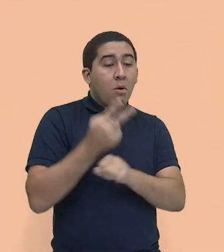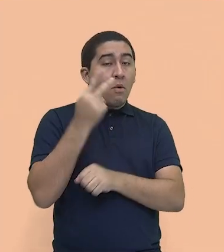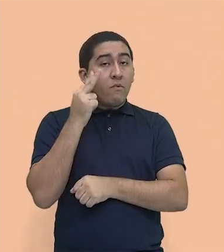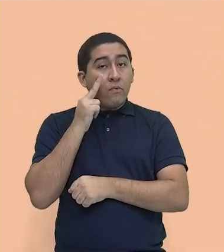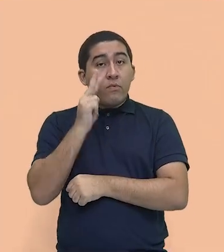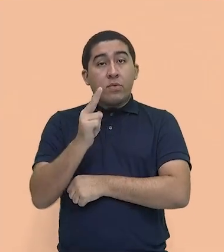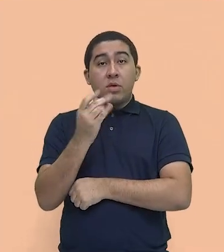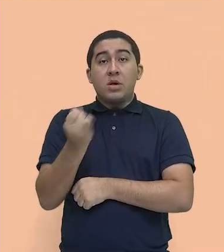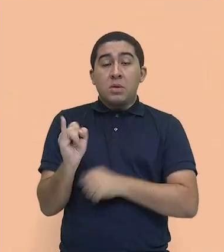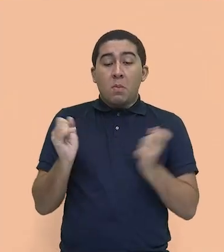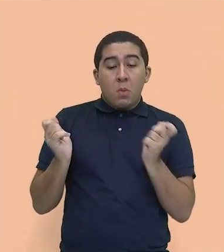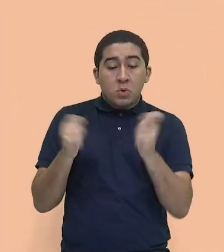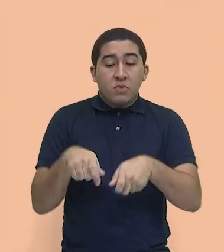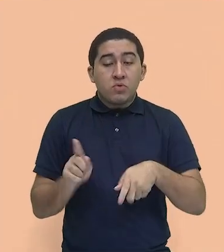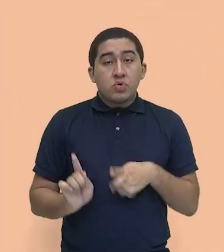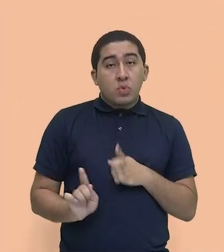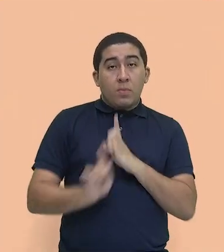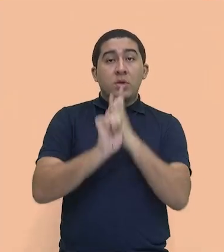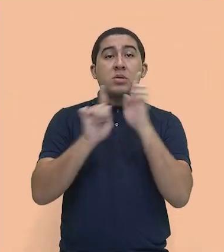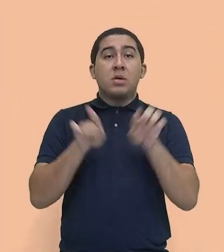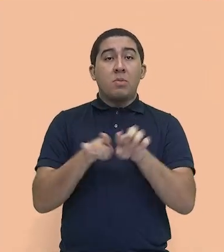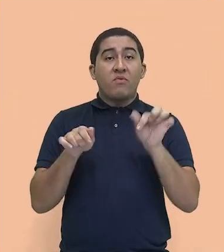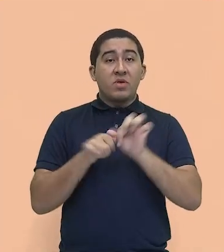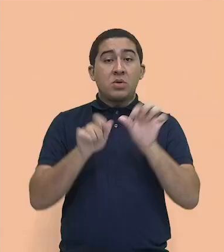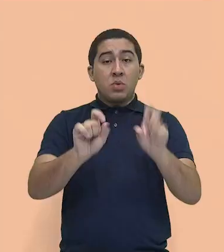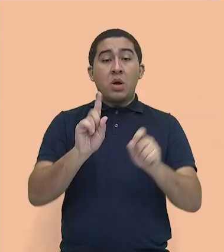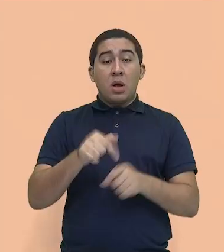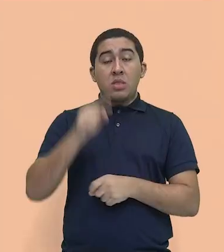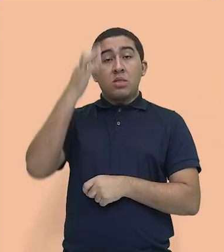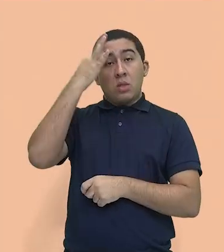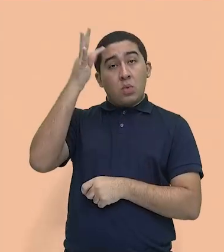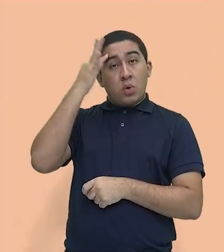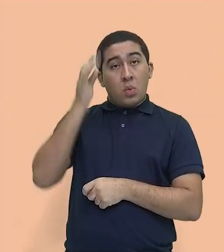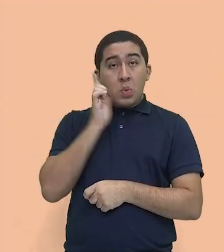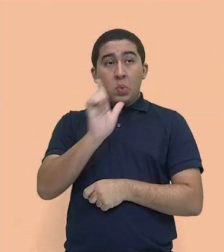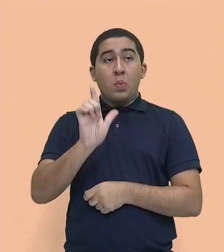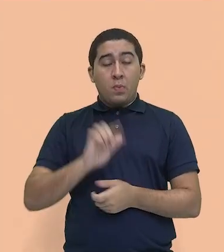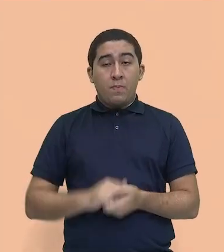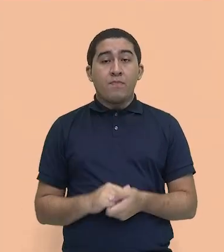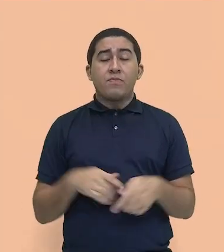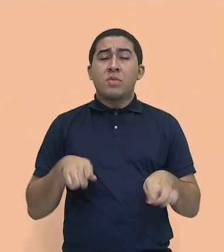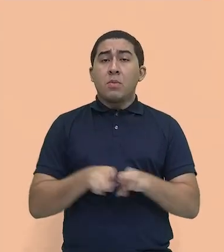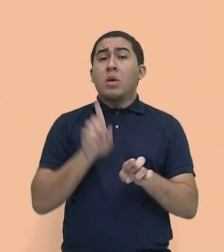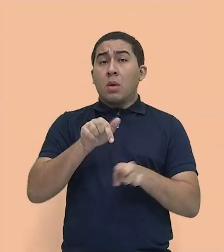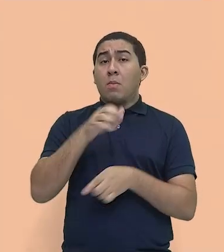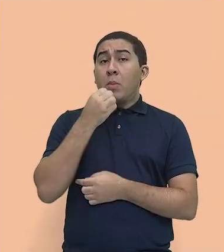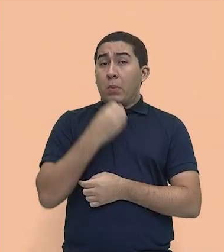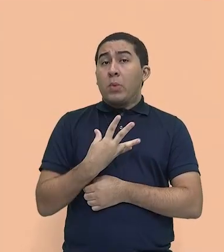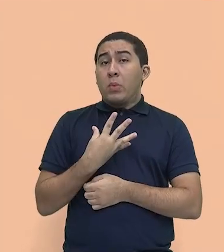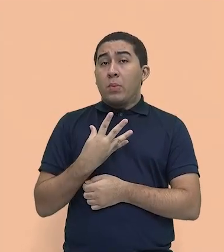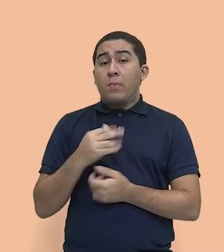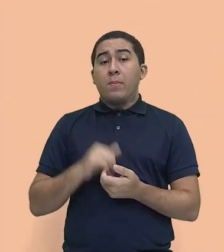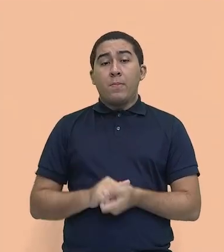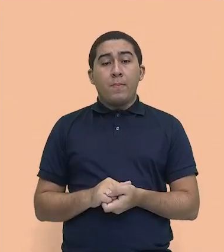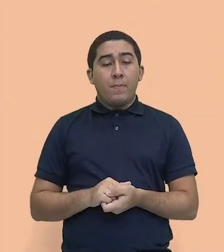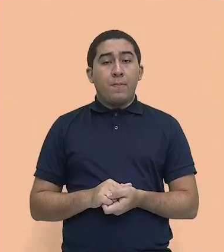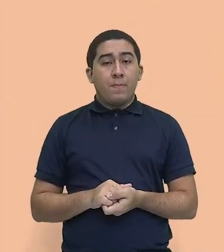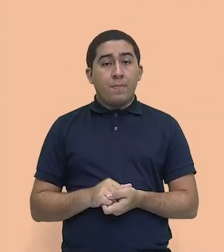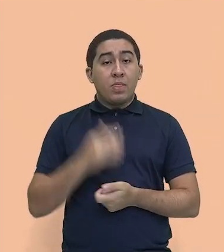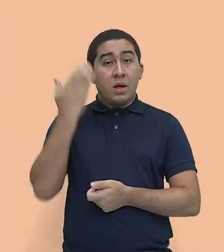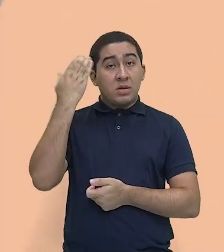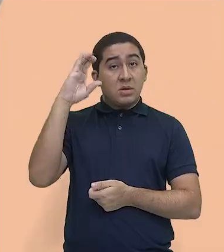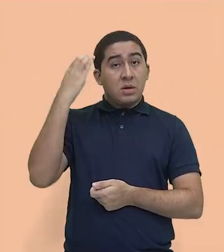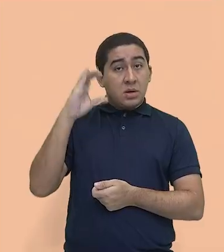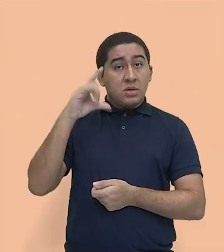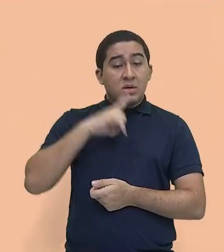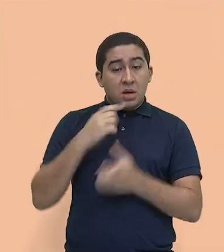descobrir aí e fazer com que se tornem teorias. E isso é positivo, né? A ciência, então, ela vai